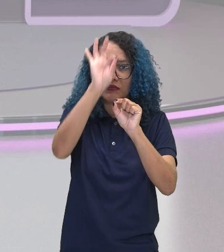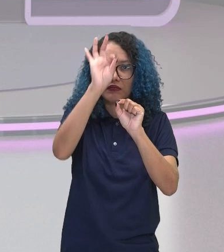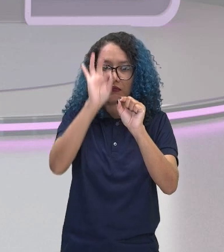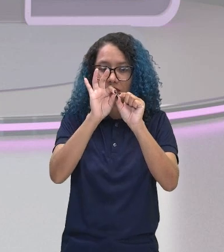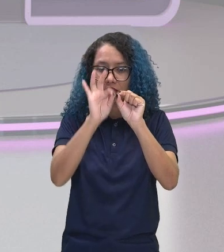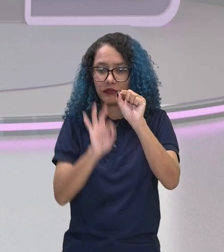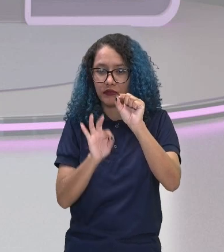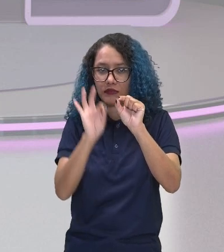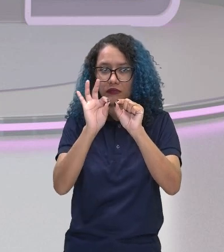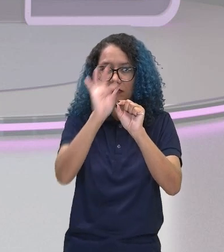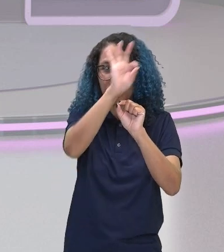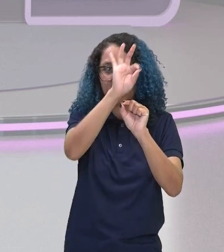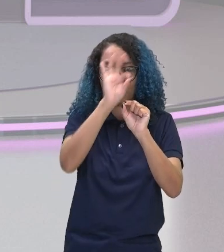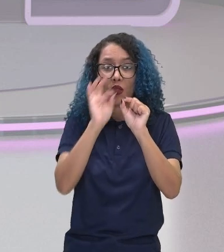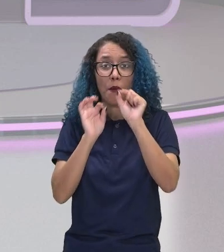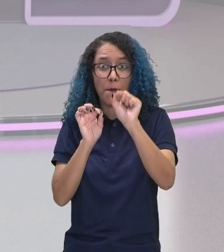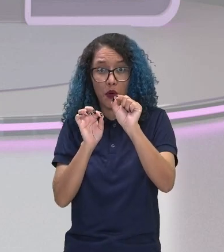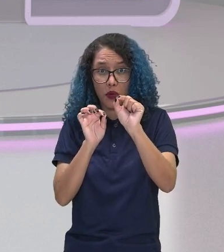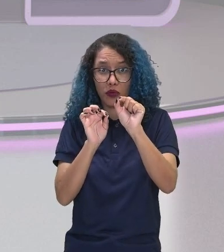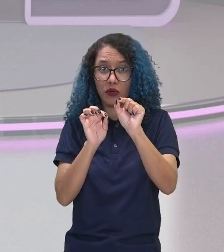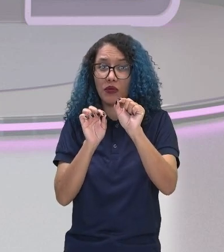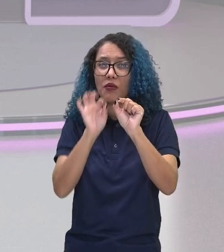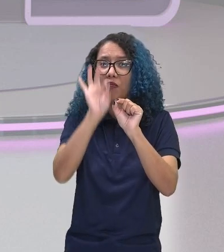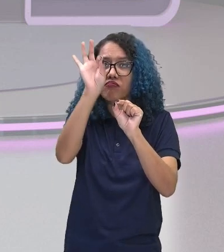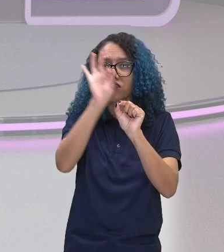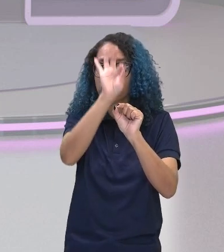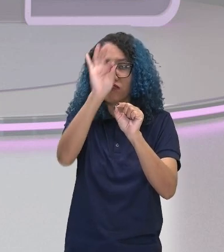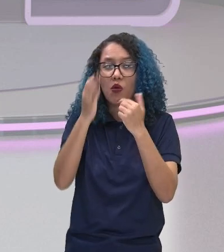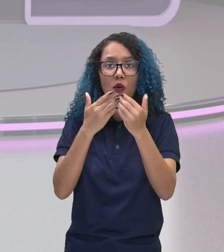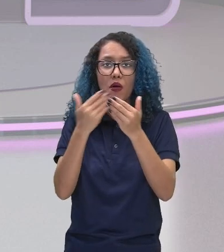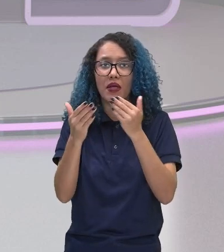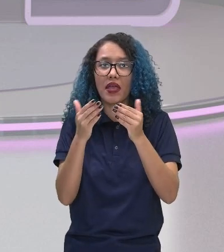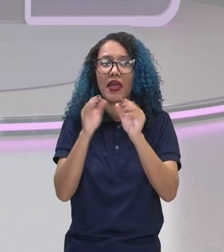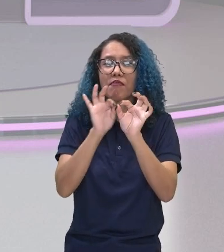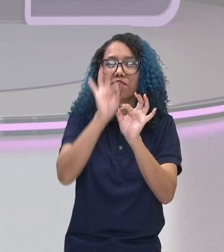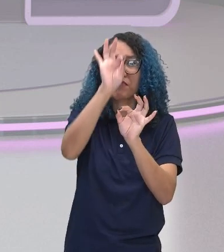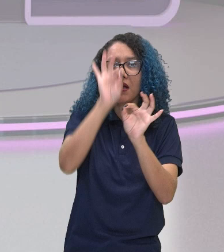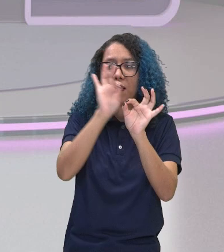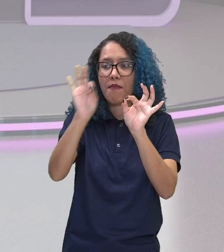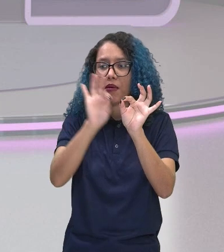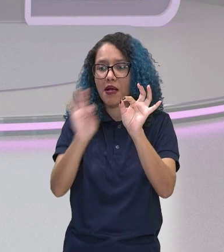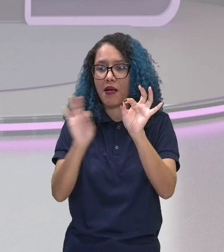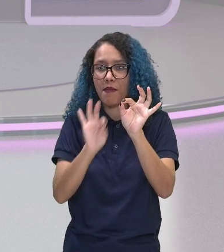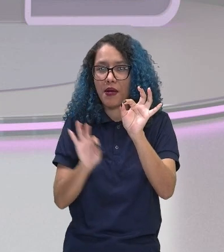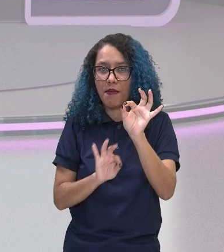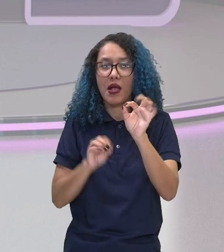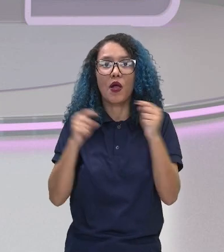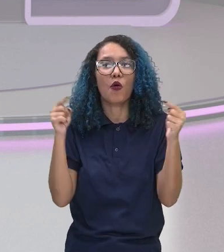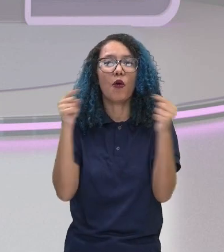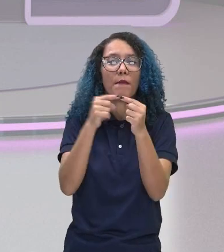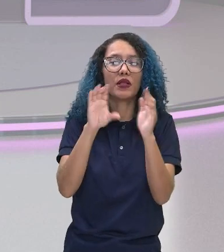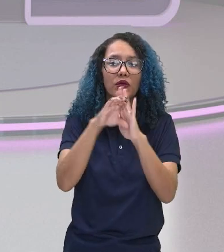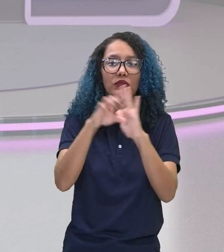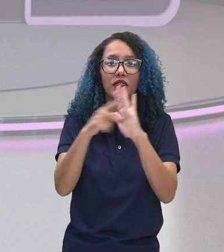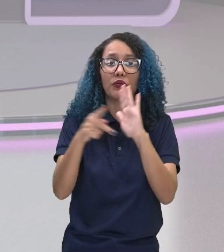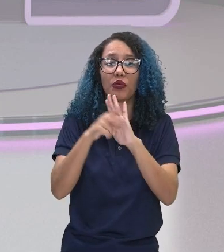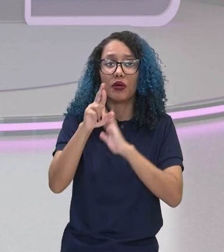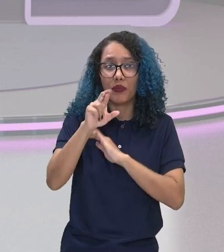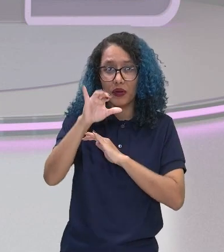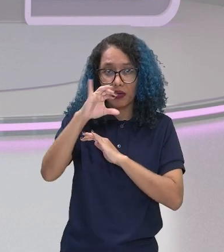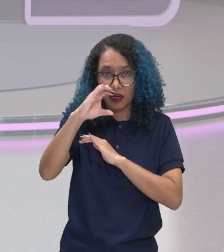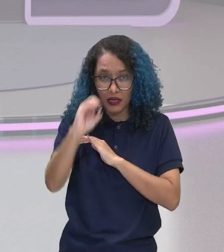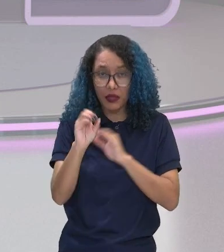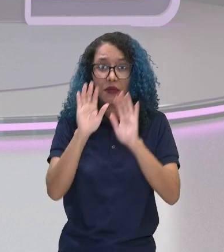Tá legal? Então, é o que nós entendemos de como sendo o raio. Tudo bem? Mas olha só, tem outro elemento muito